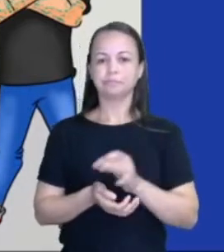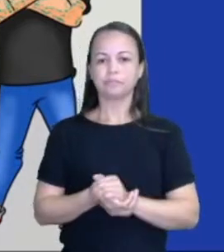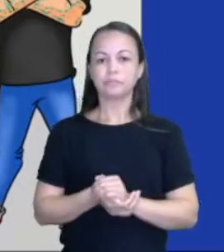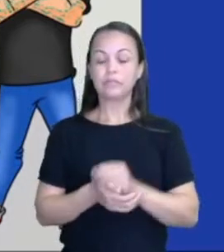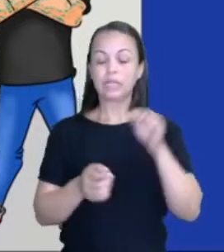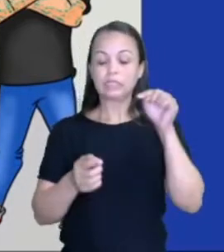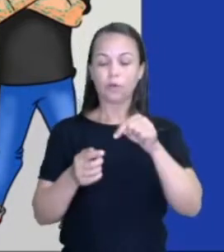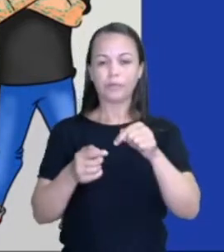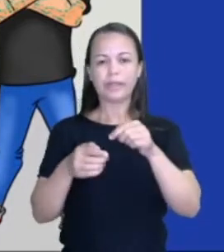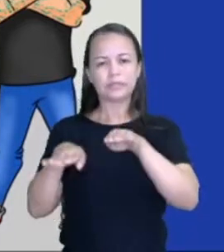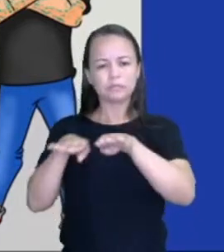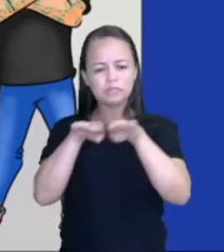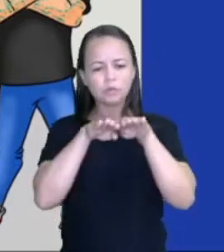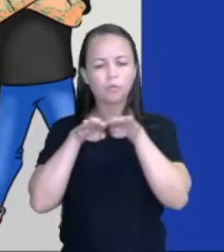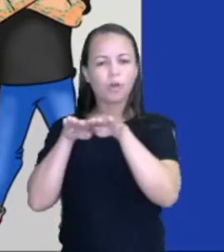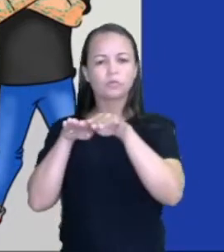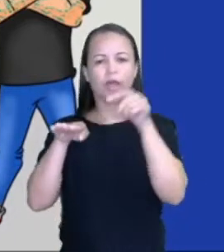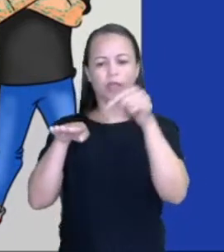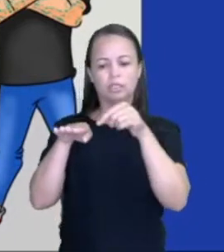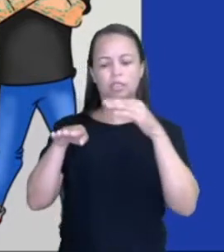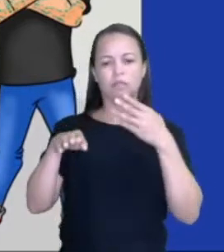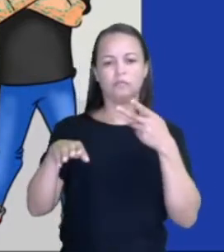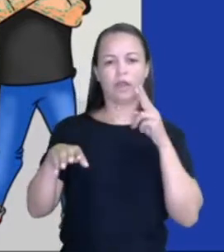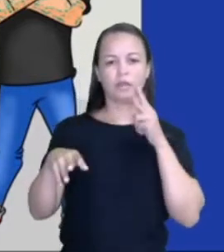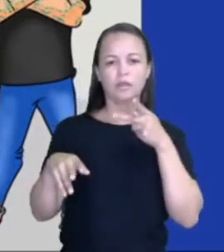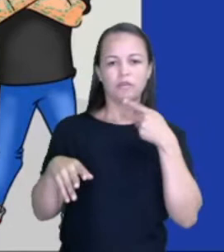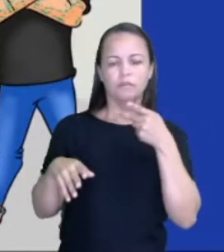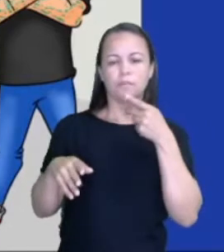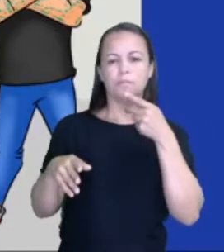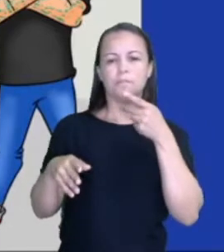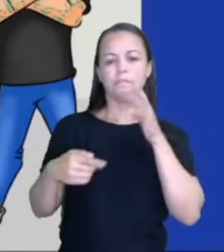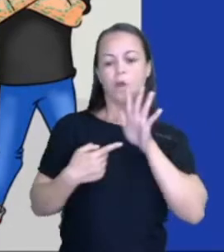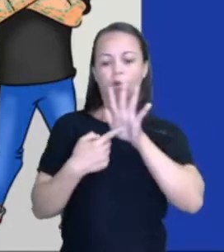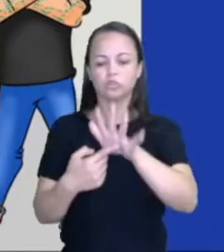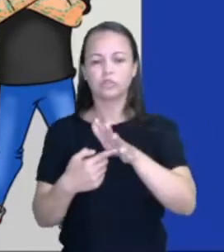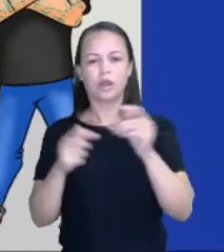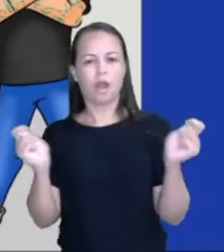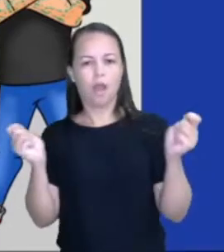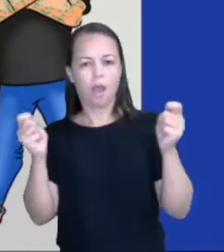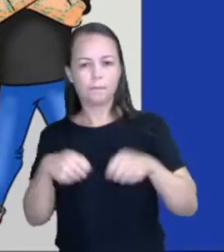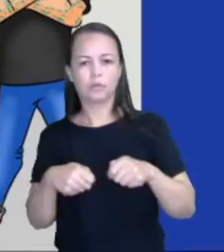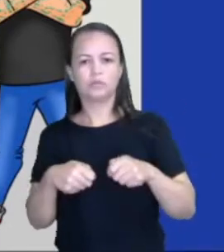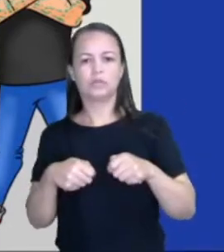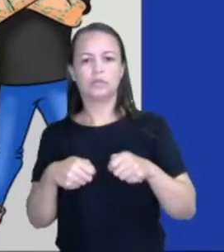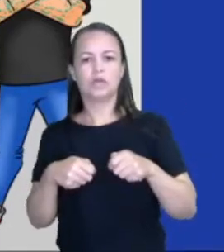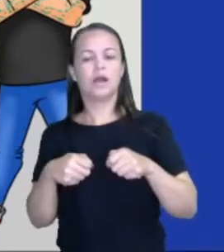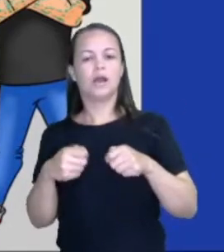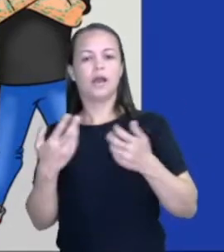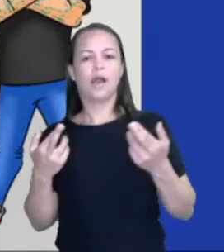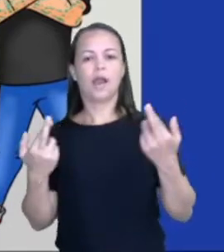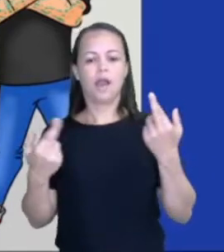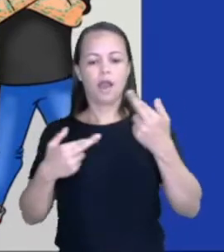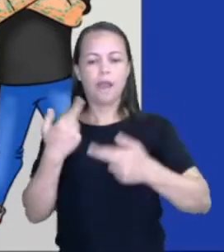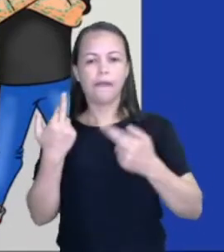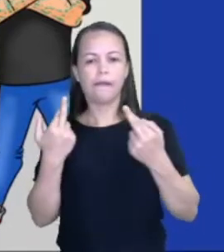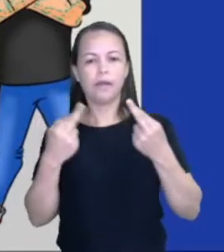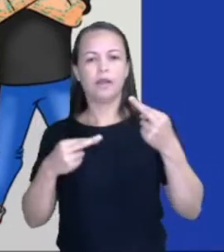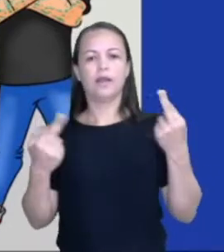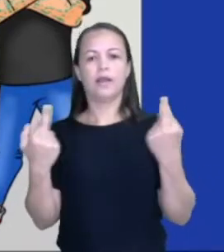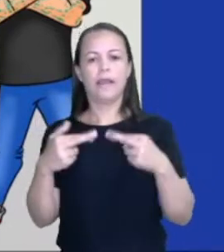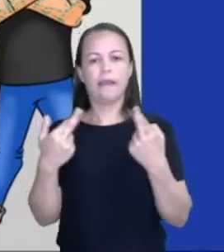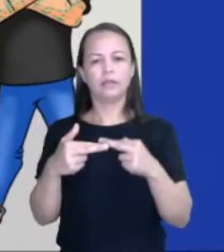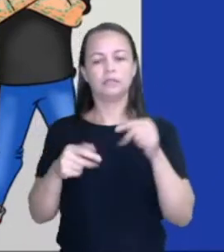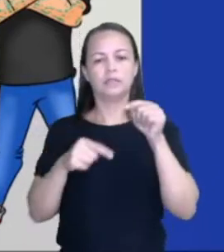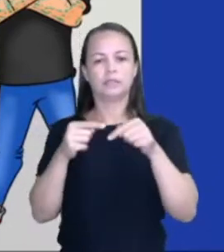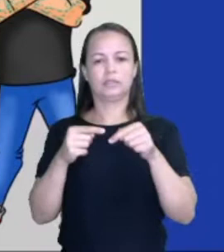essa igualdade que vai trazer para a gente a possibilidade a realização da busca pelo